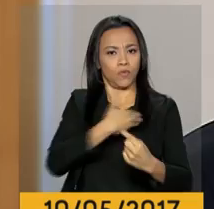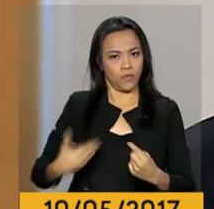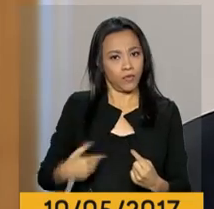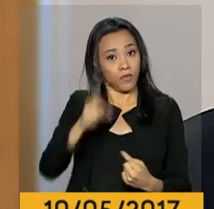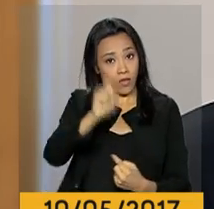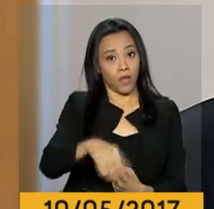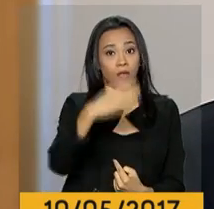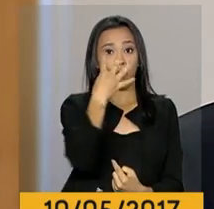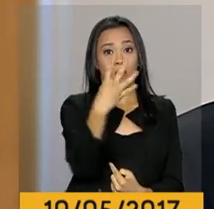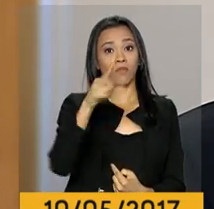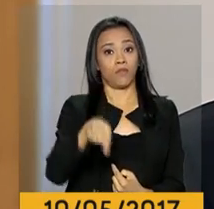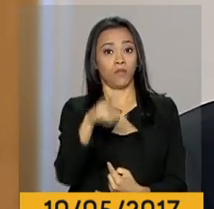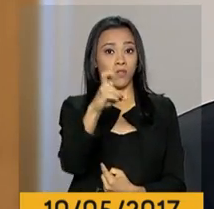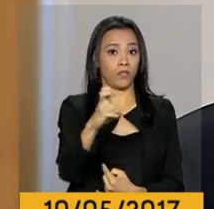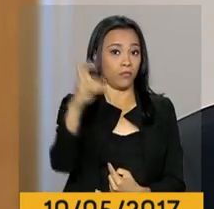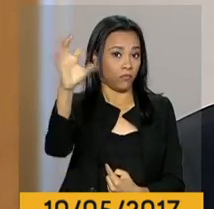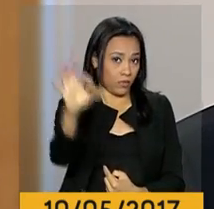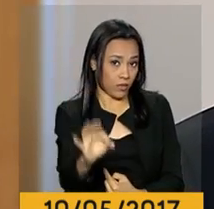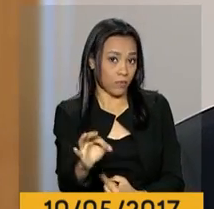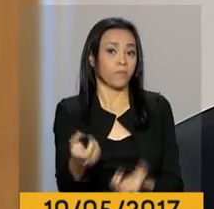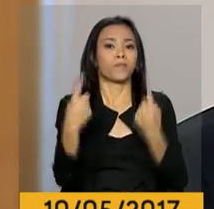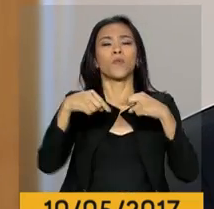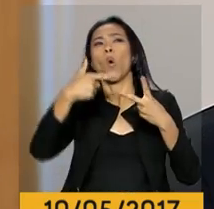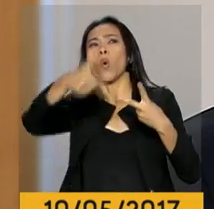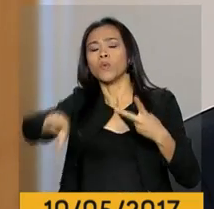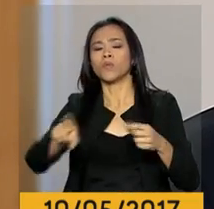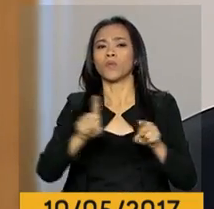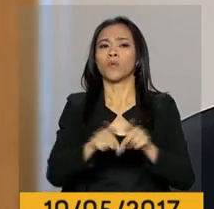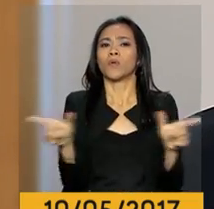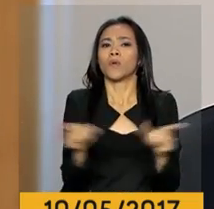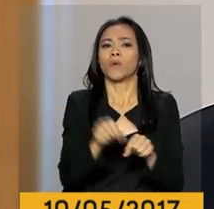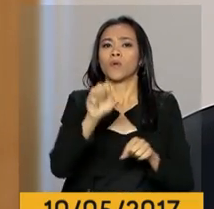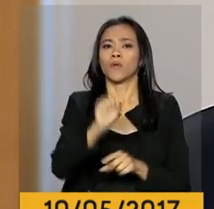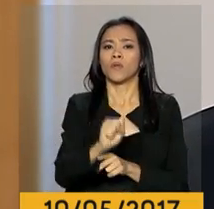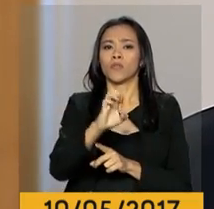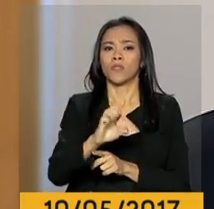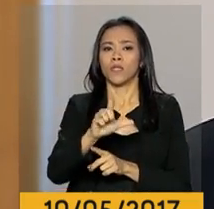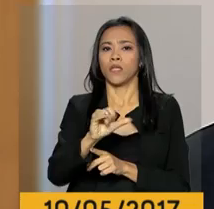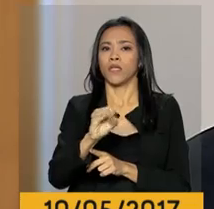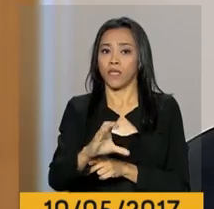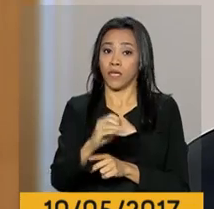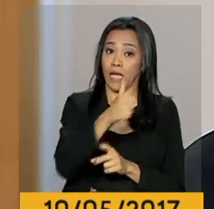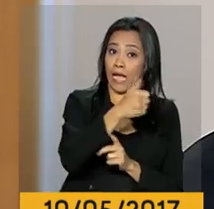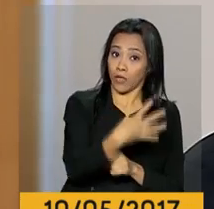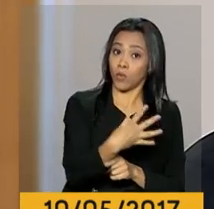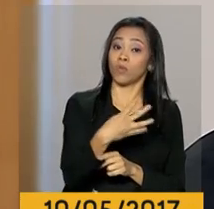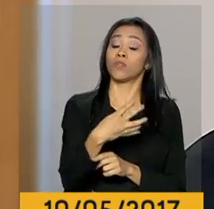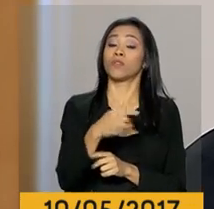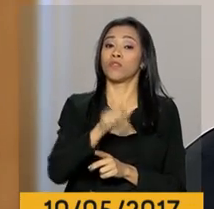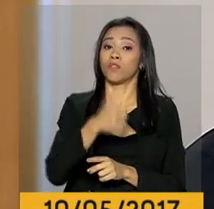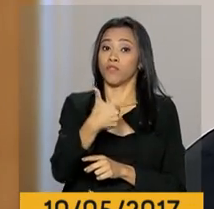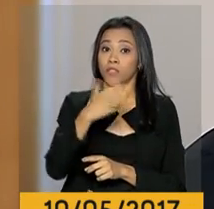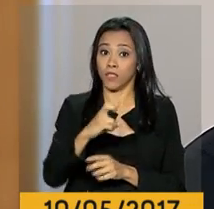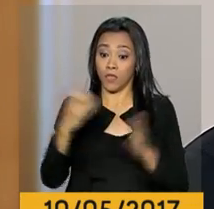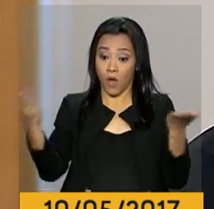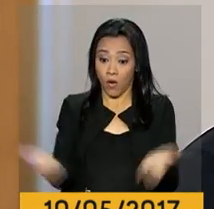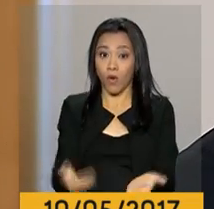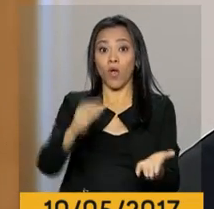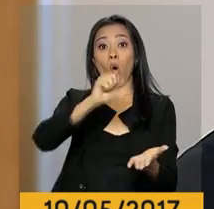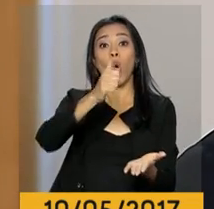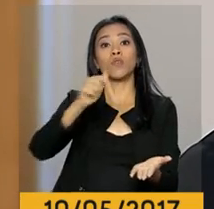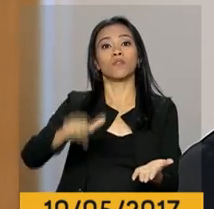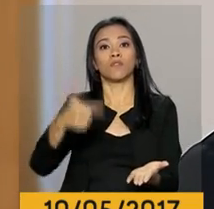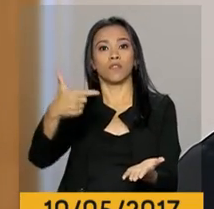4,5 quando verificamos a taxa celic que estava em 14,25 hoje em 1125 logo a 10 e